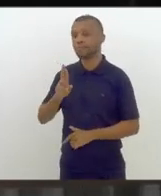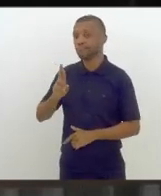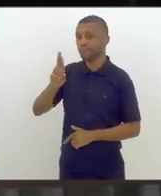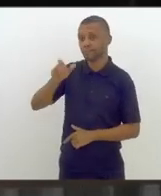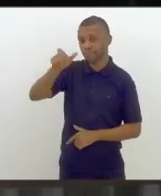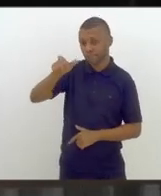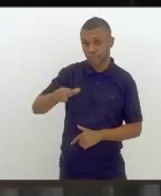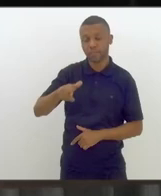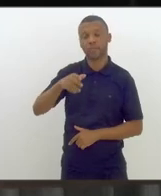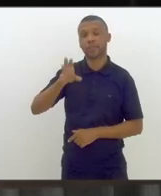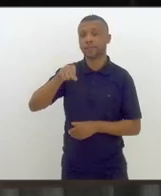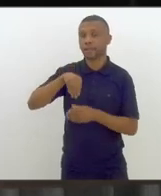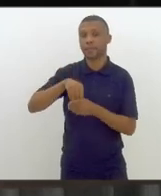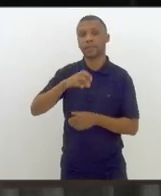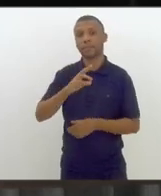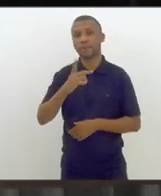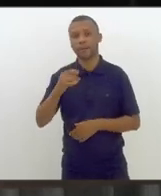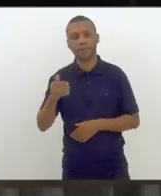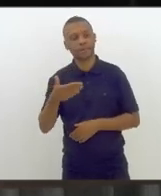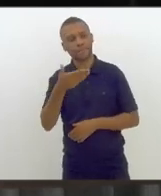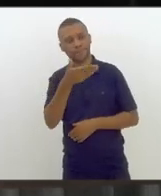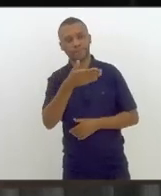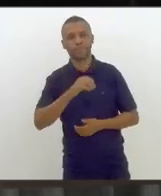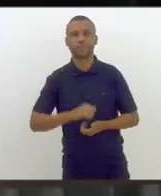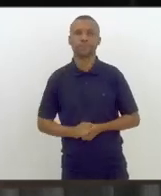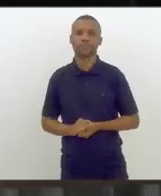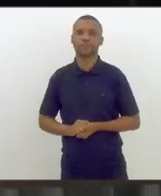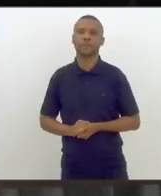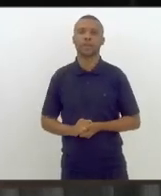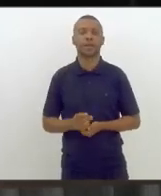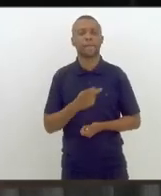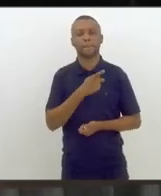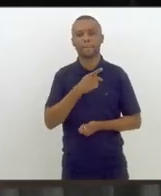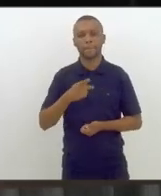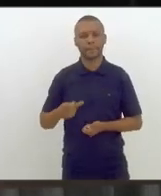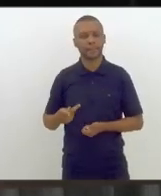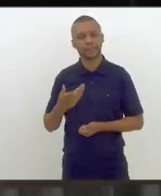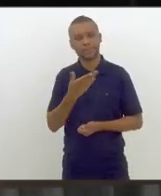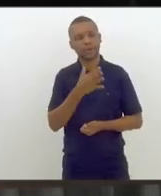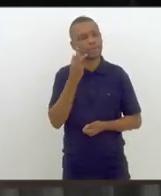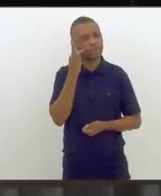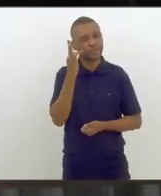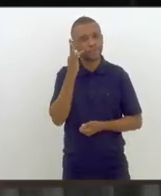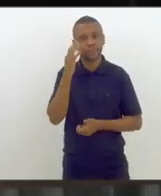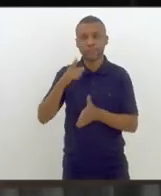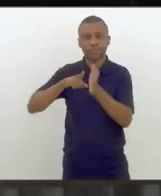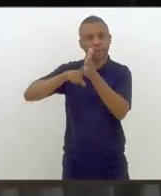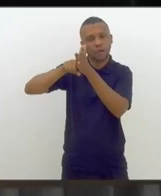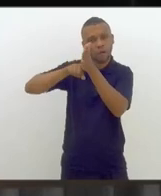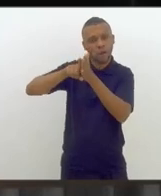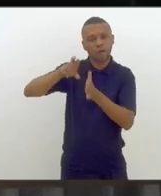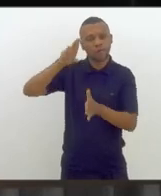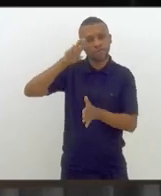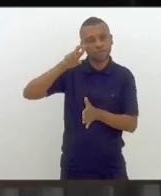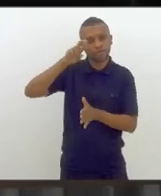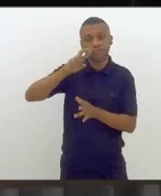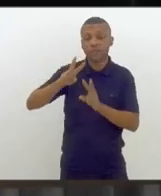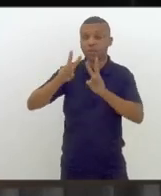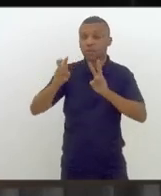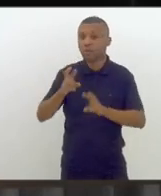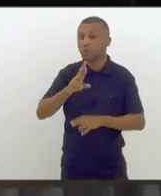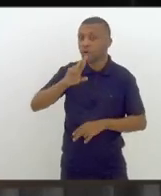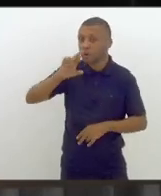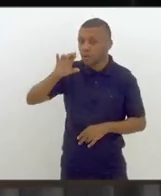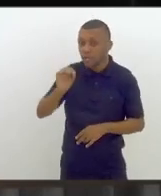na CPI de Vossa Excelência, que presidida por Vossa Excelência, que apurou, né, a questão do Rio